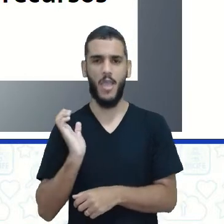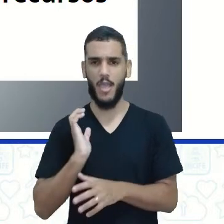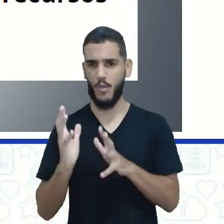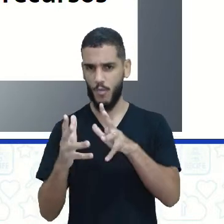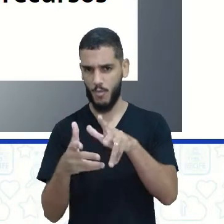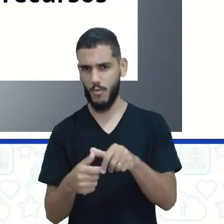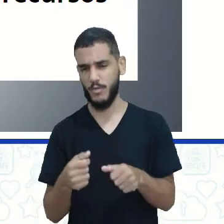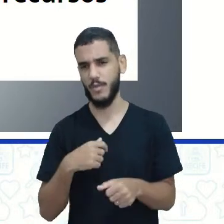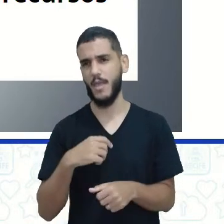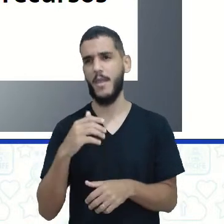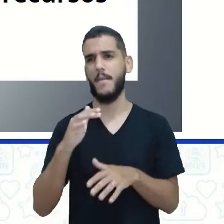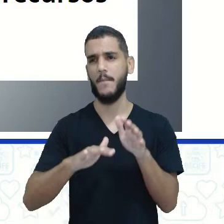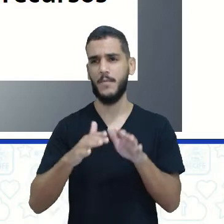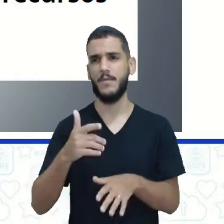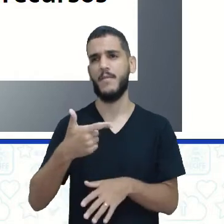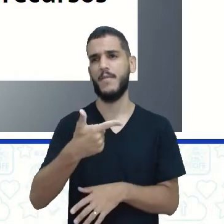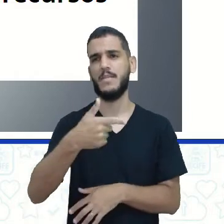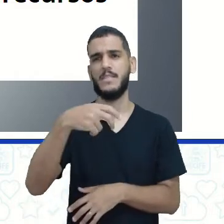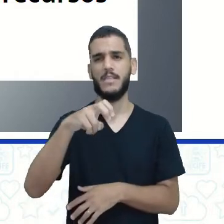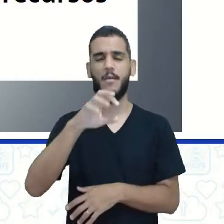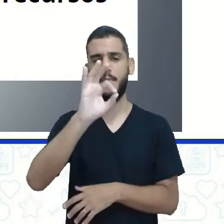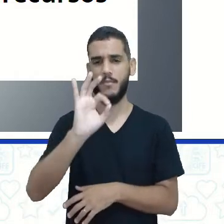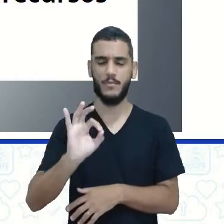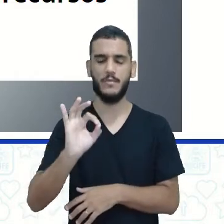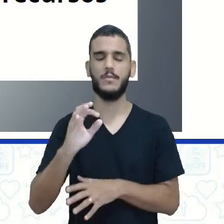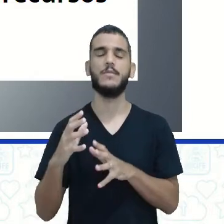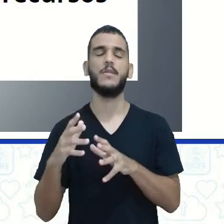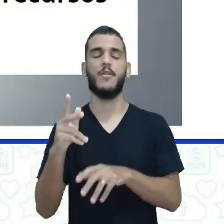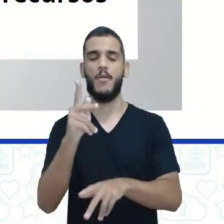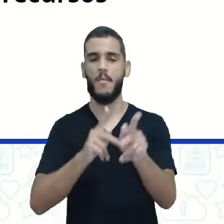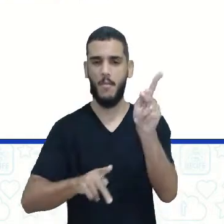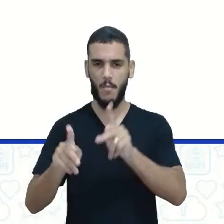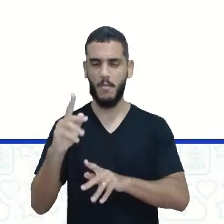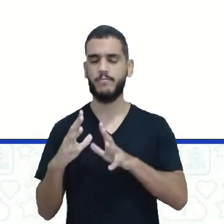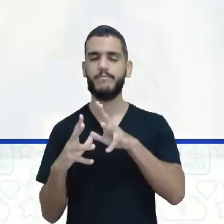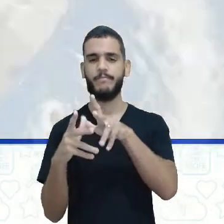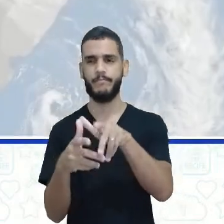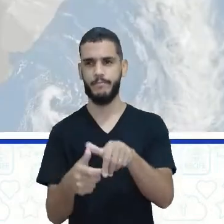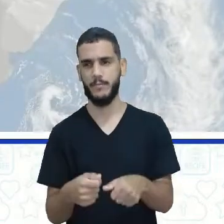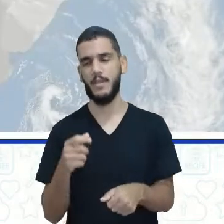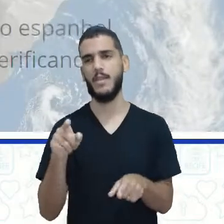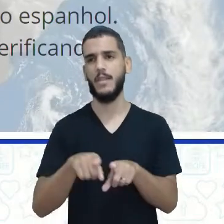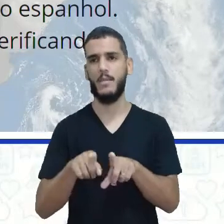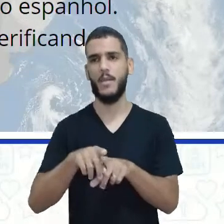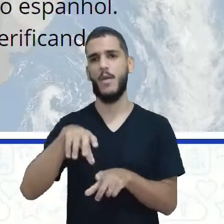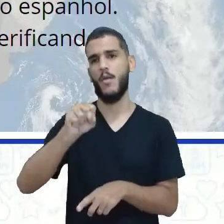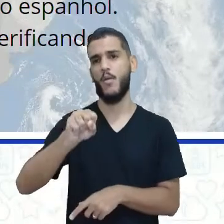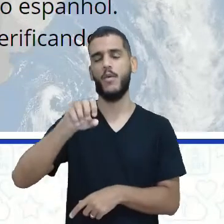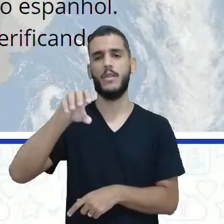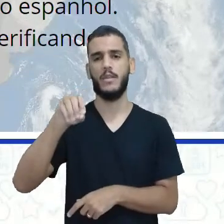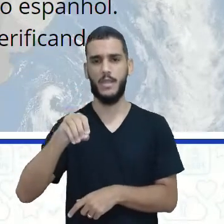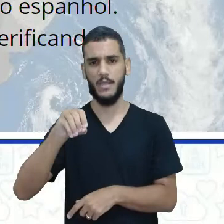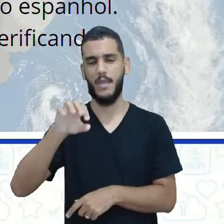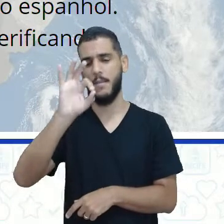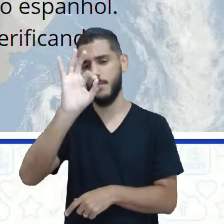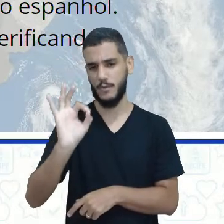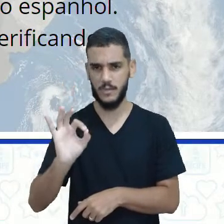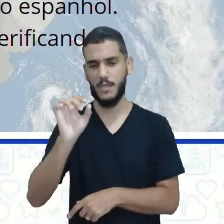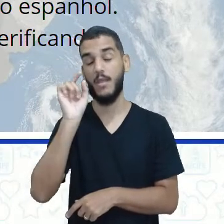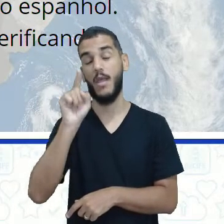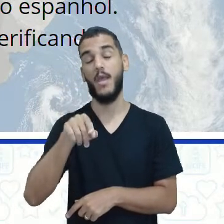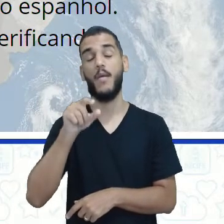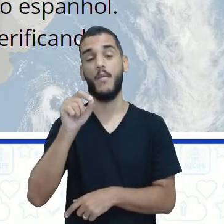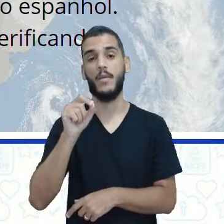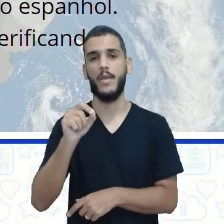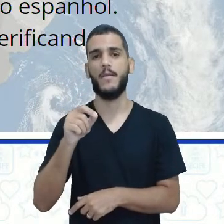da população mundial e 80% dos recursos extraídos da natureza. Então, o nosso desafio de hoje